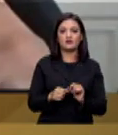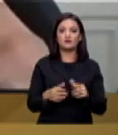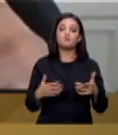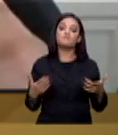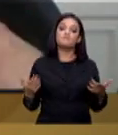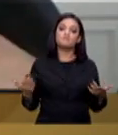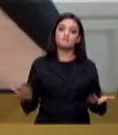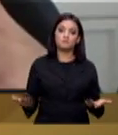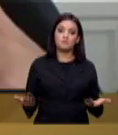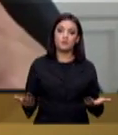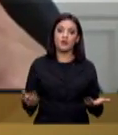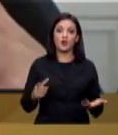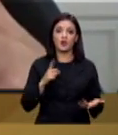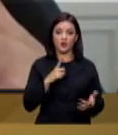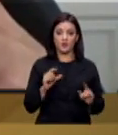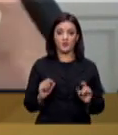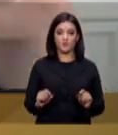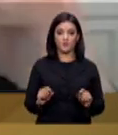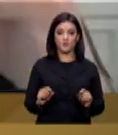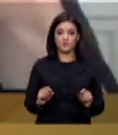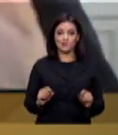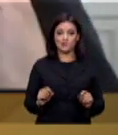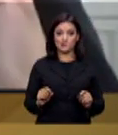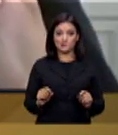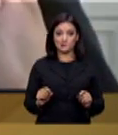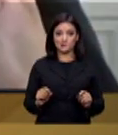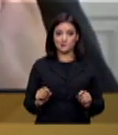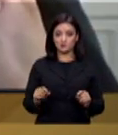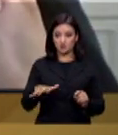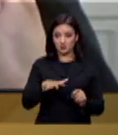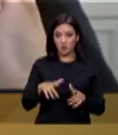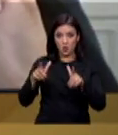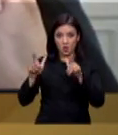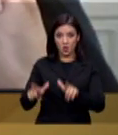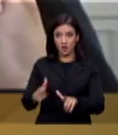com um círculo vicioso. Superlotação.